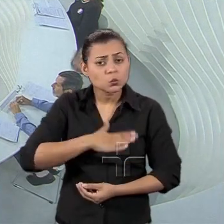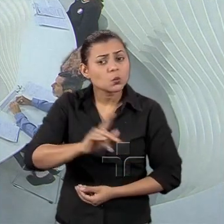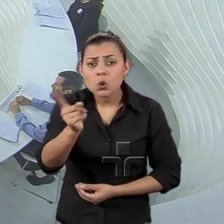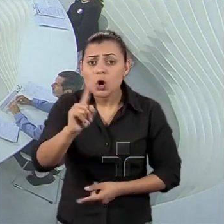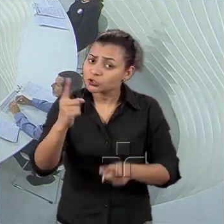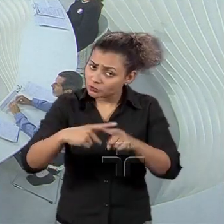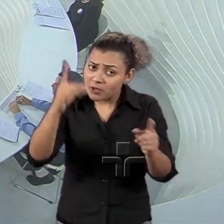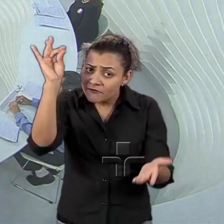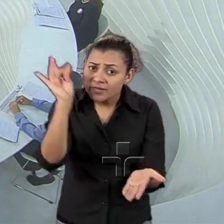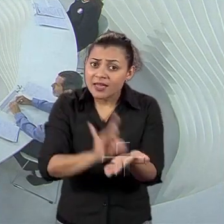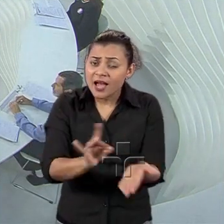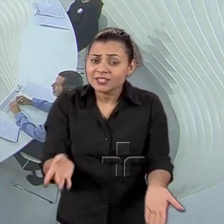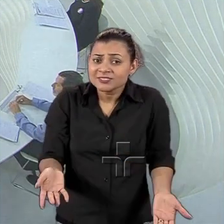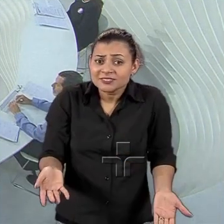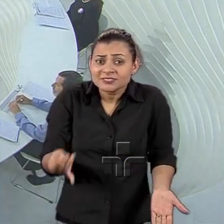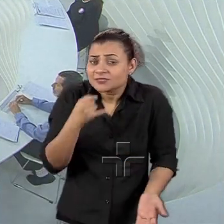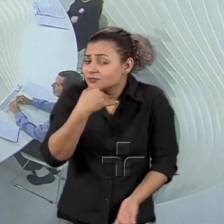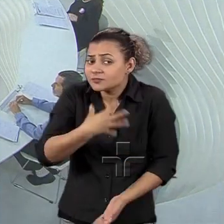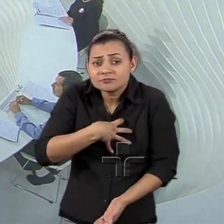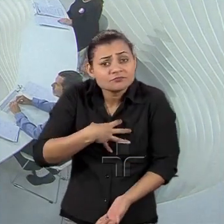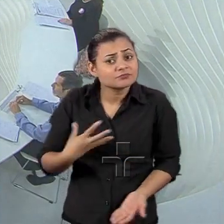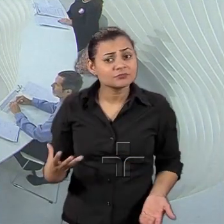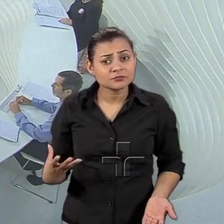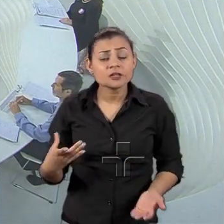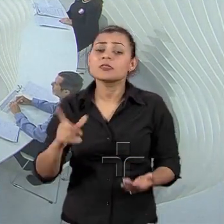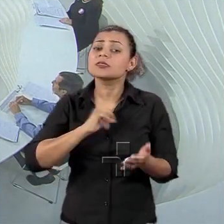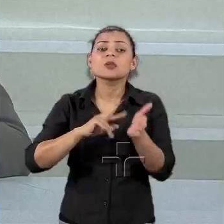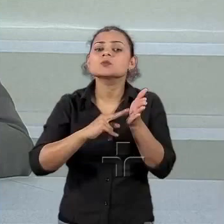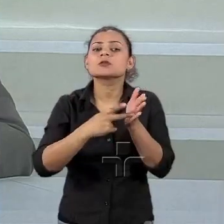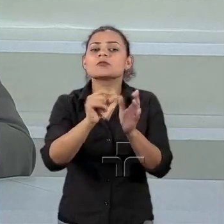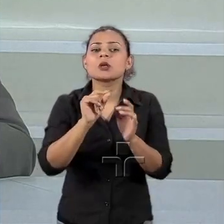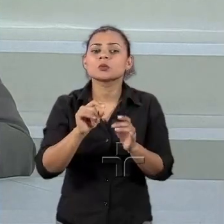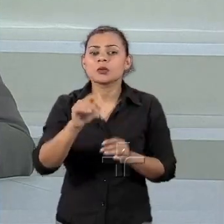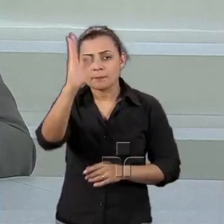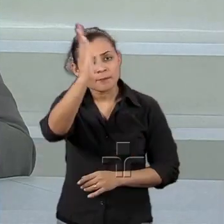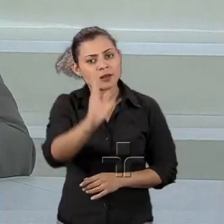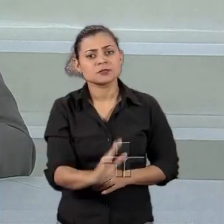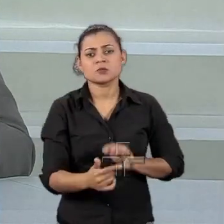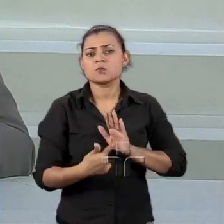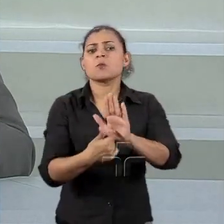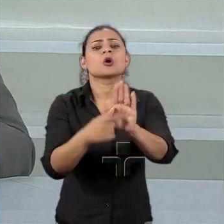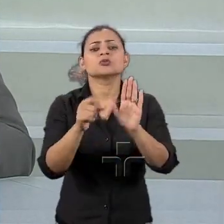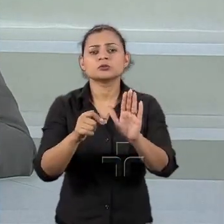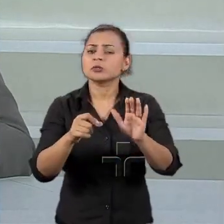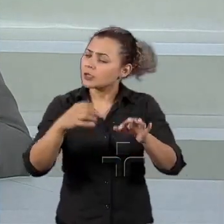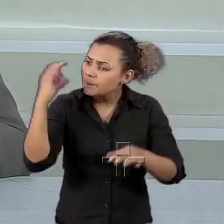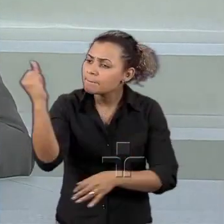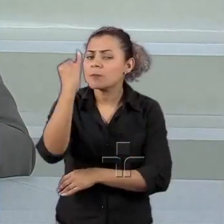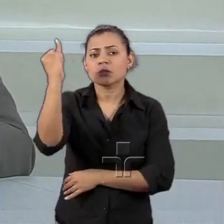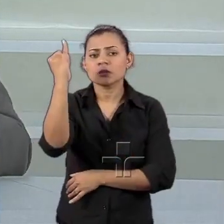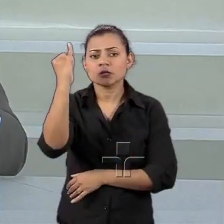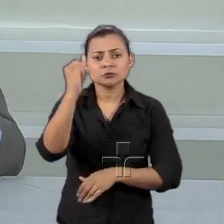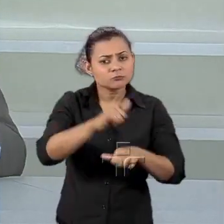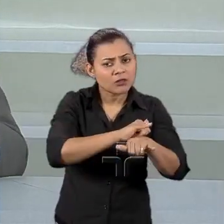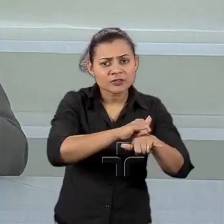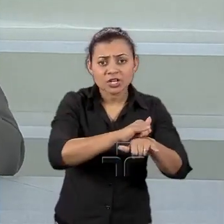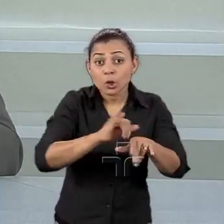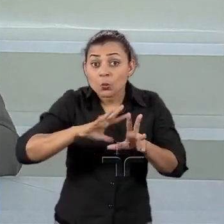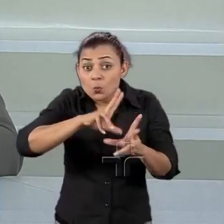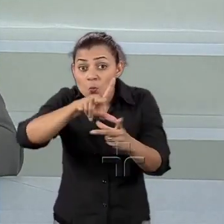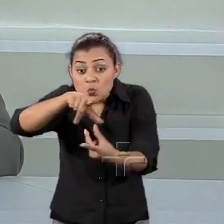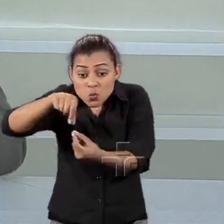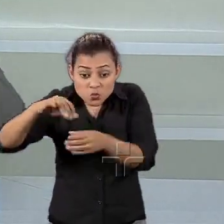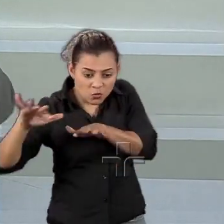é a realidade. E isso tem um significado institucional para o país da maior relevância. O mundo inteiro acompanha